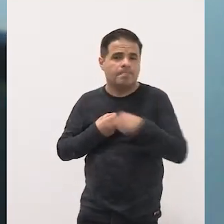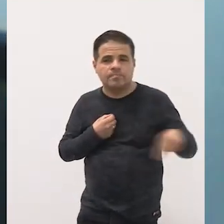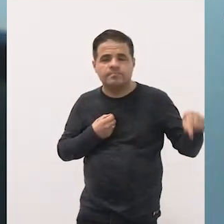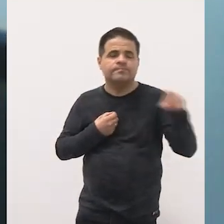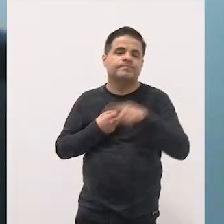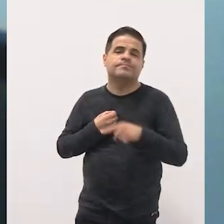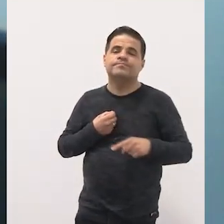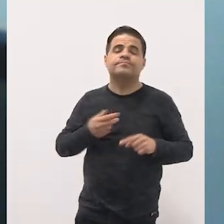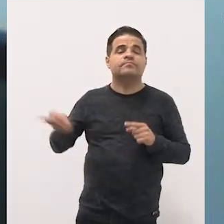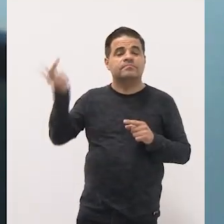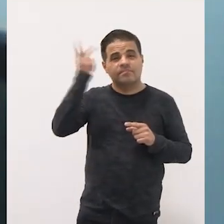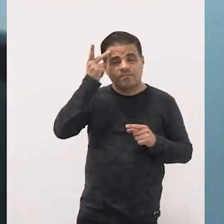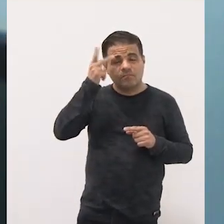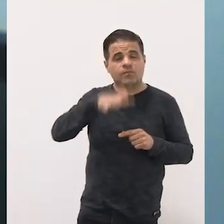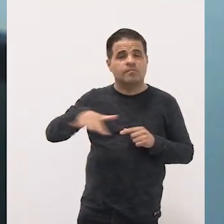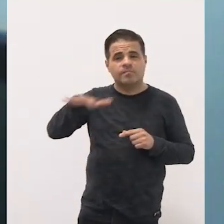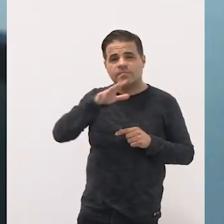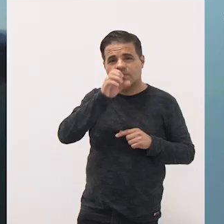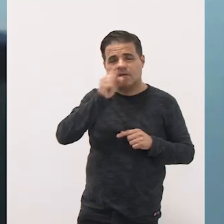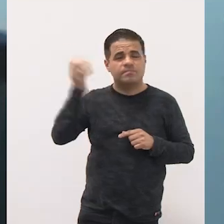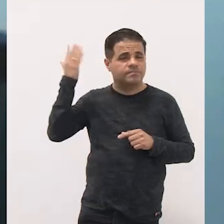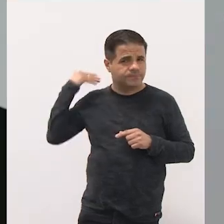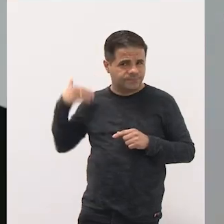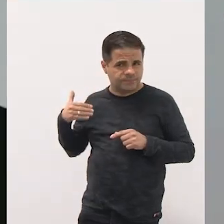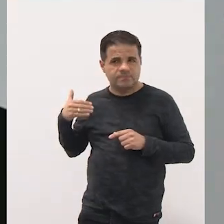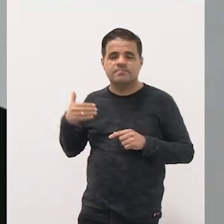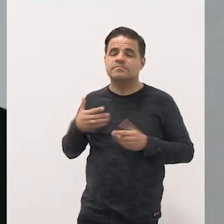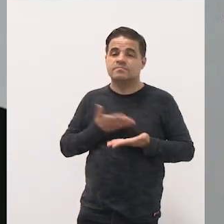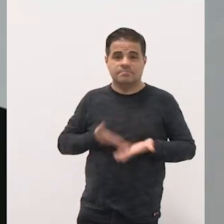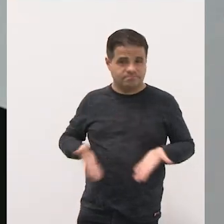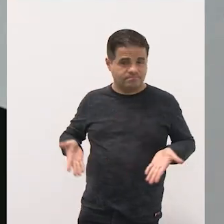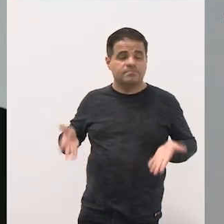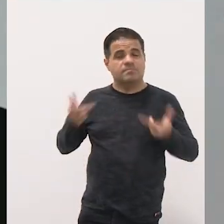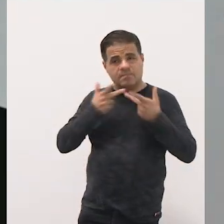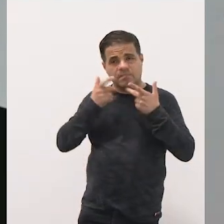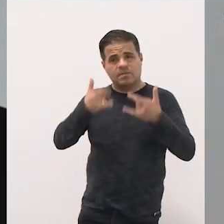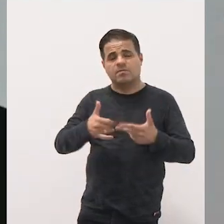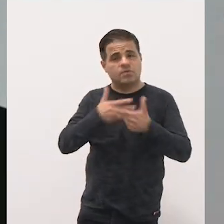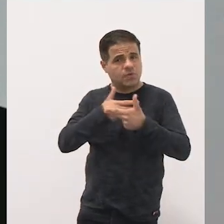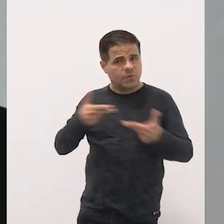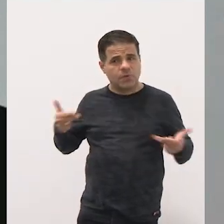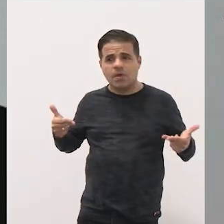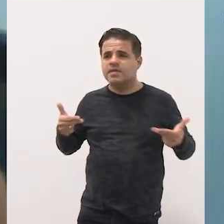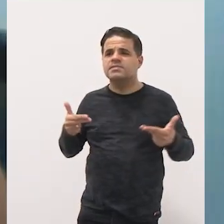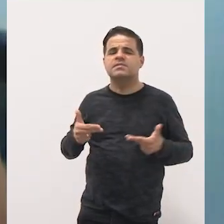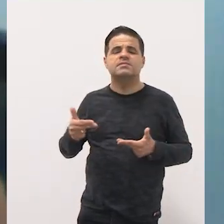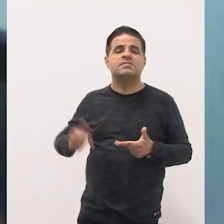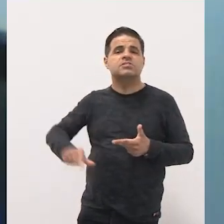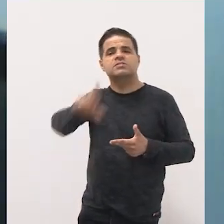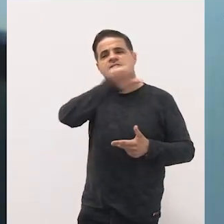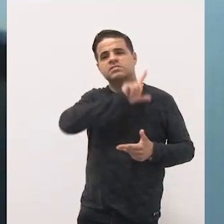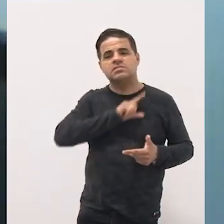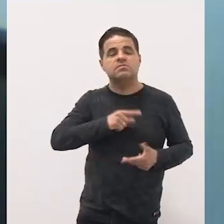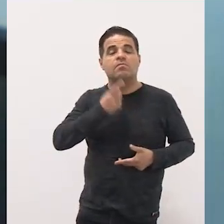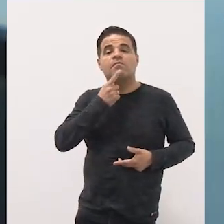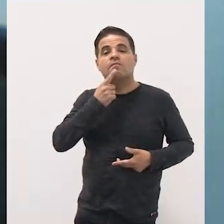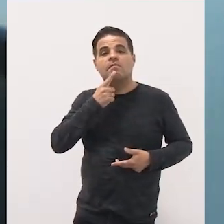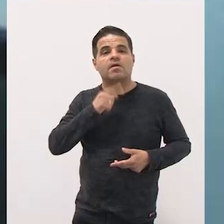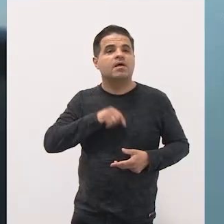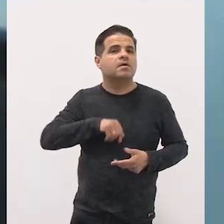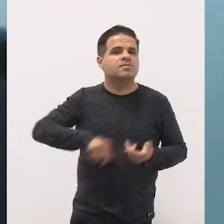aqui, foi em São Paulo, sábado passado. Então, nós estamos falando de coisas de antes, nós estamos falando